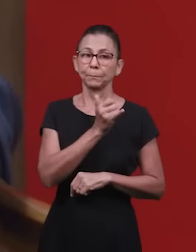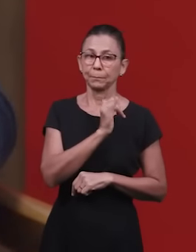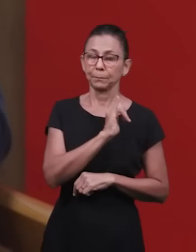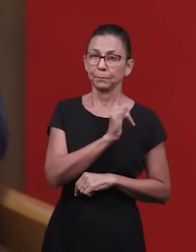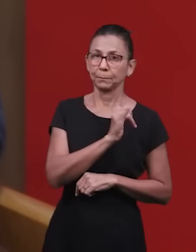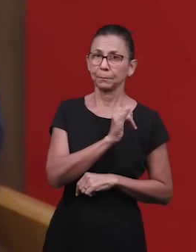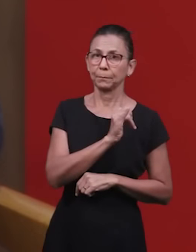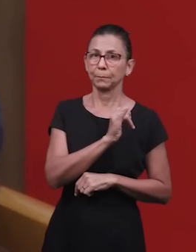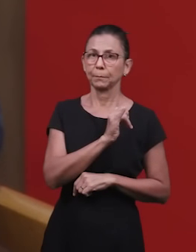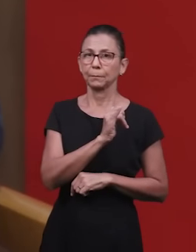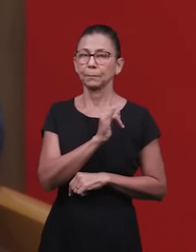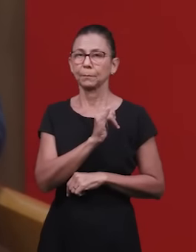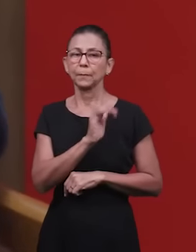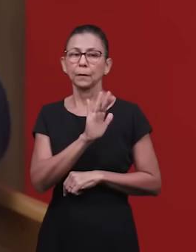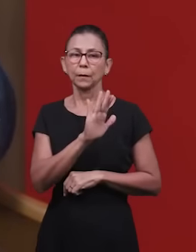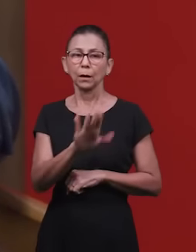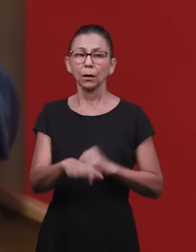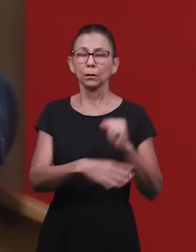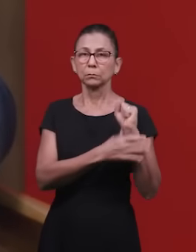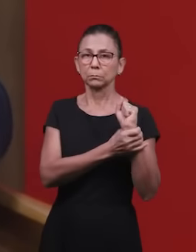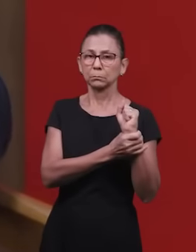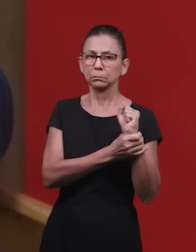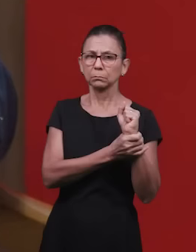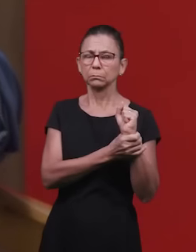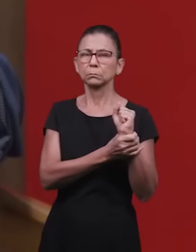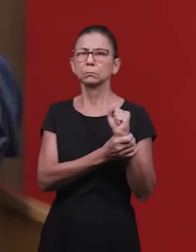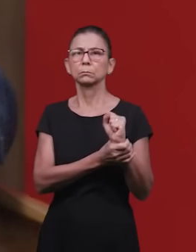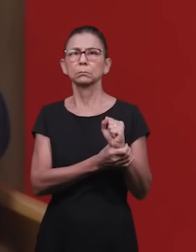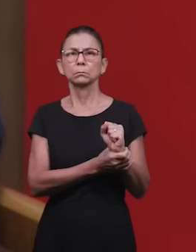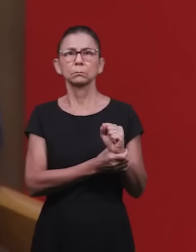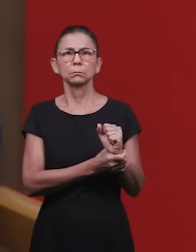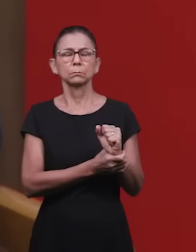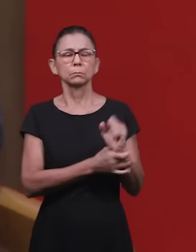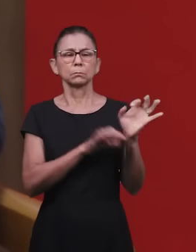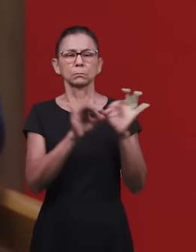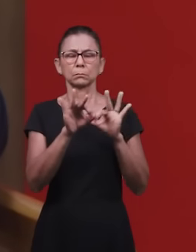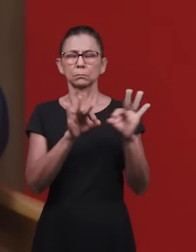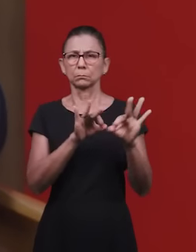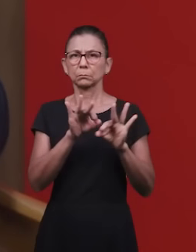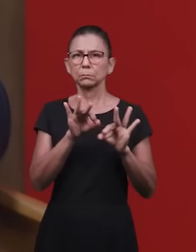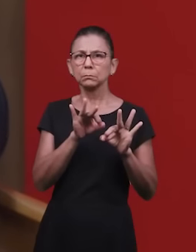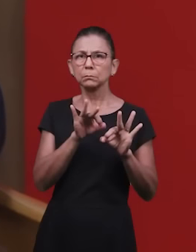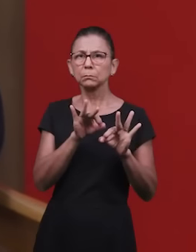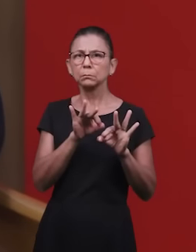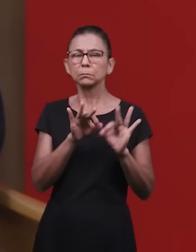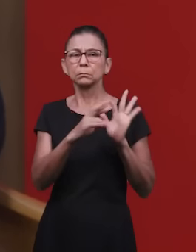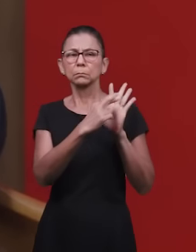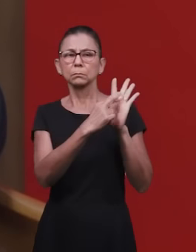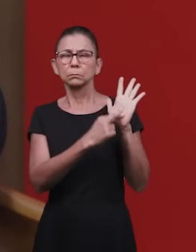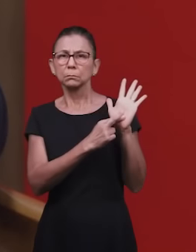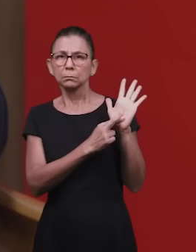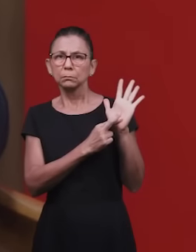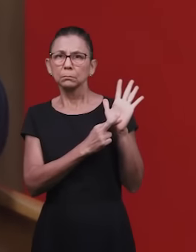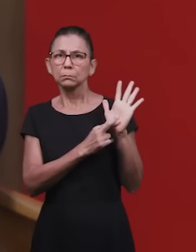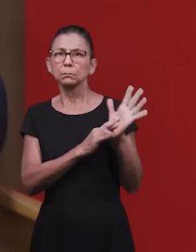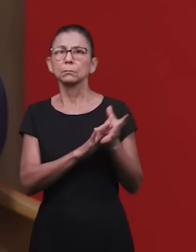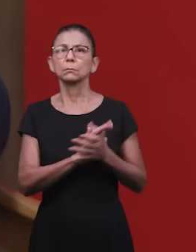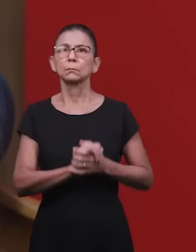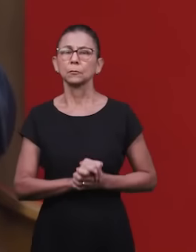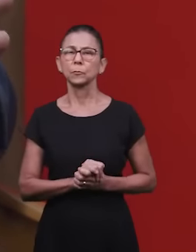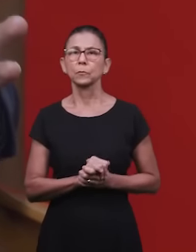alertar, trazer segurança, manter a ordem. E Cantares usa a figura dos guardas em mais